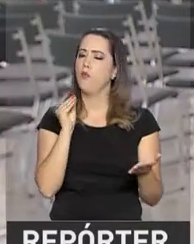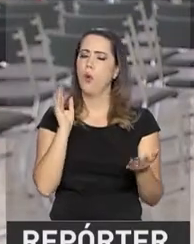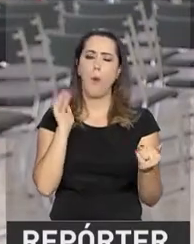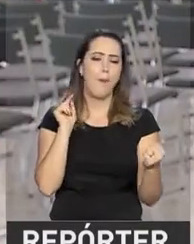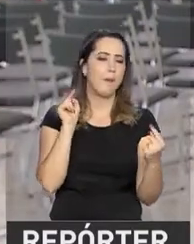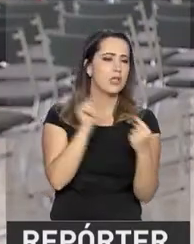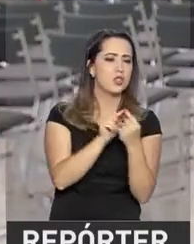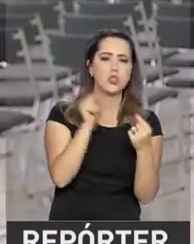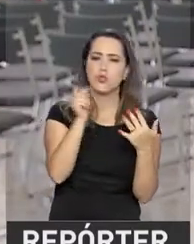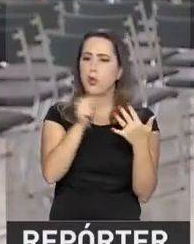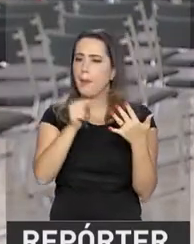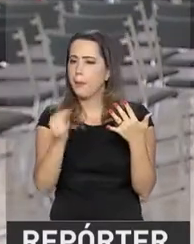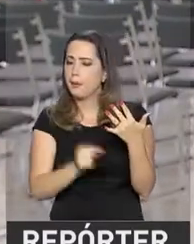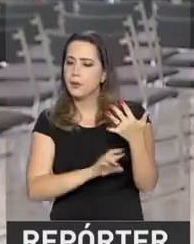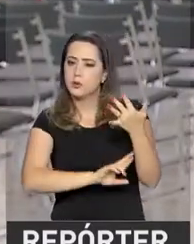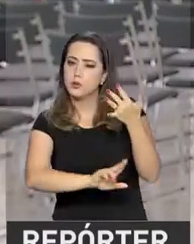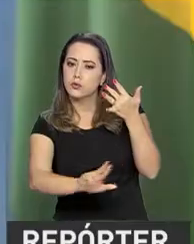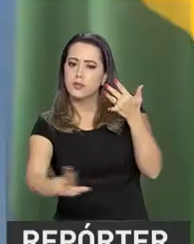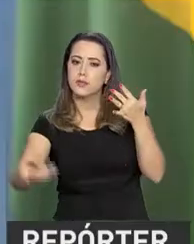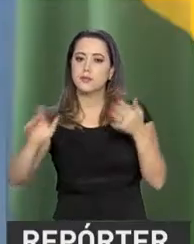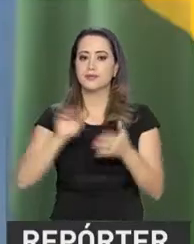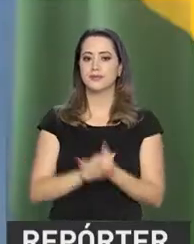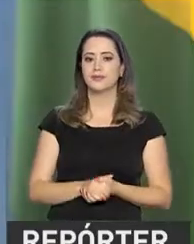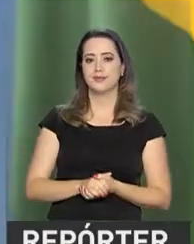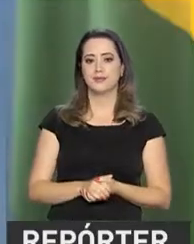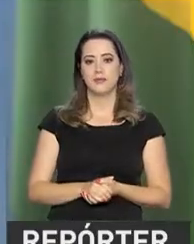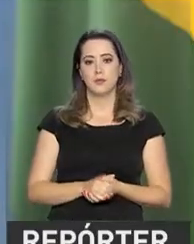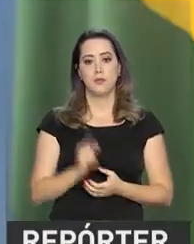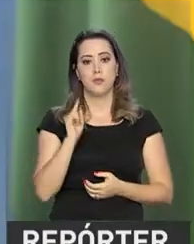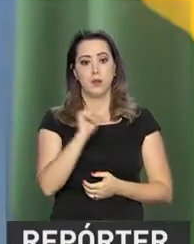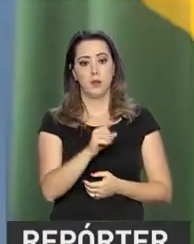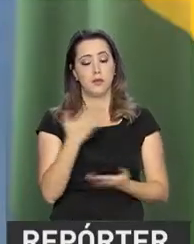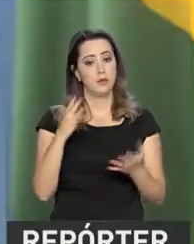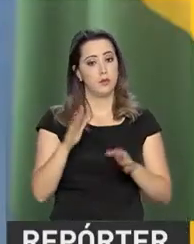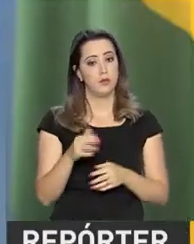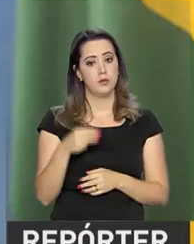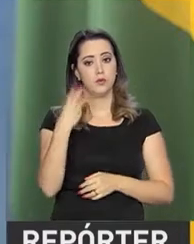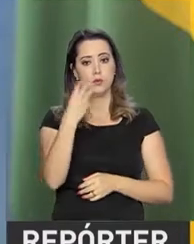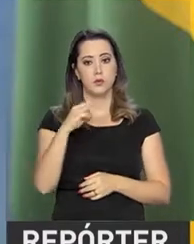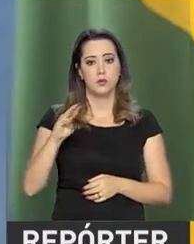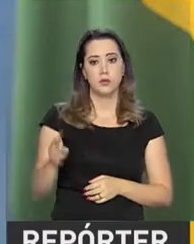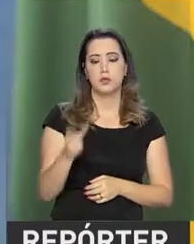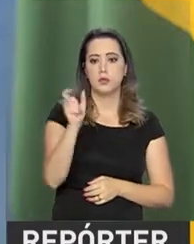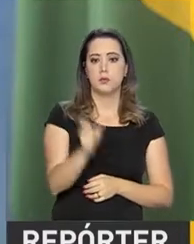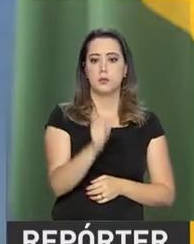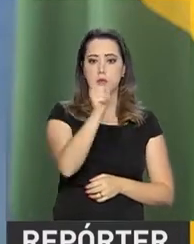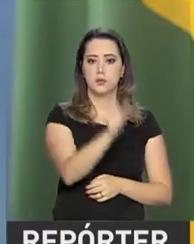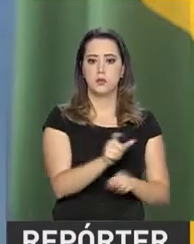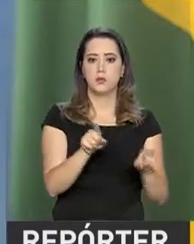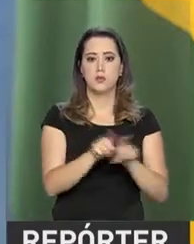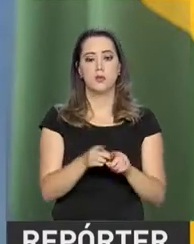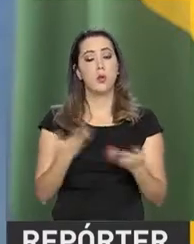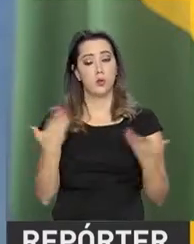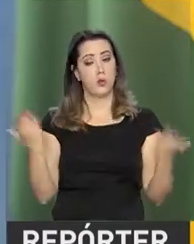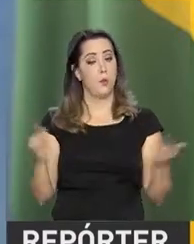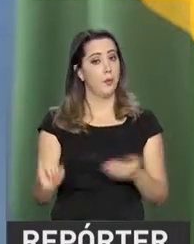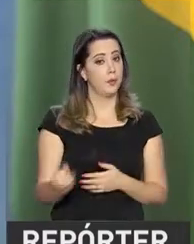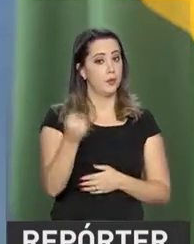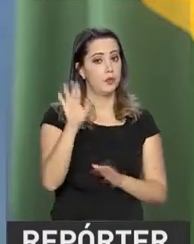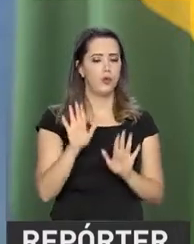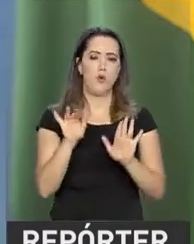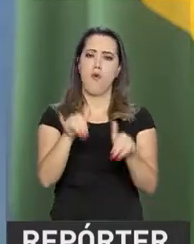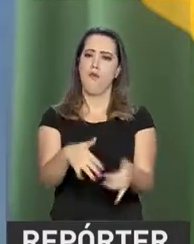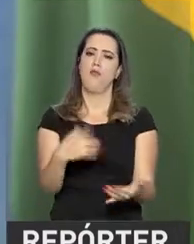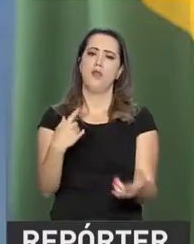objetivos e nem oportunidades além do dirceu cerca de 3 milhões de poupadores têm a chance de pôr um fim